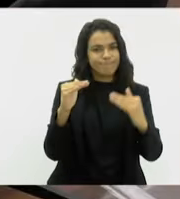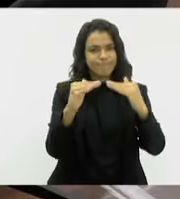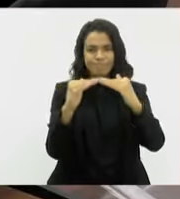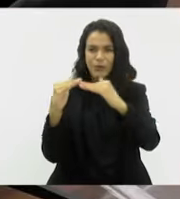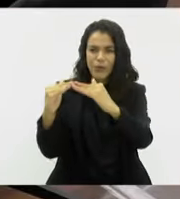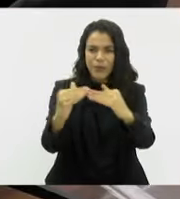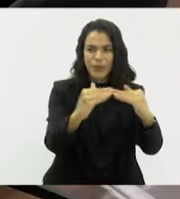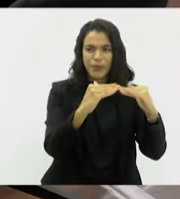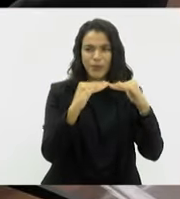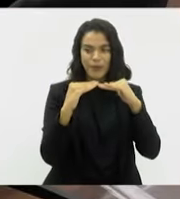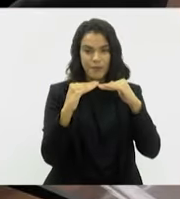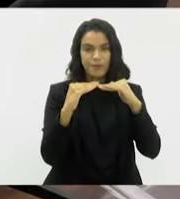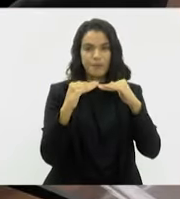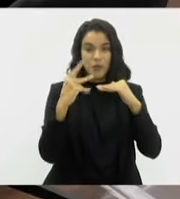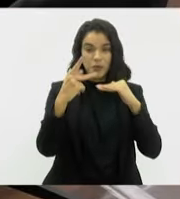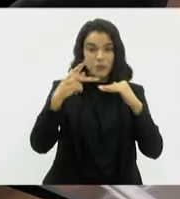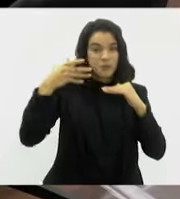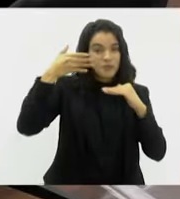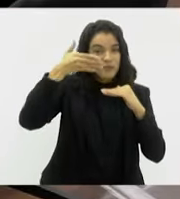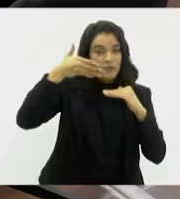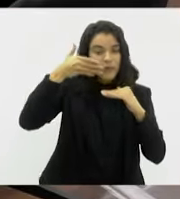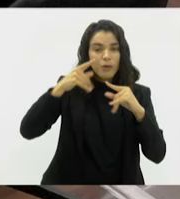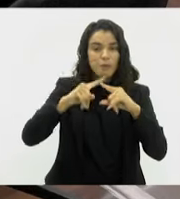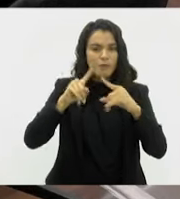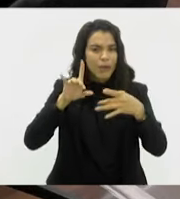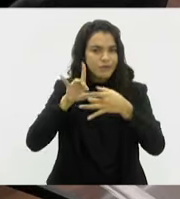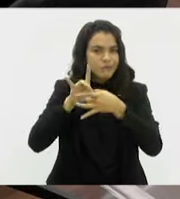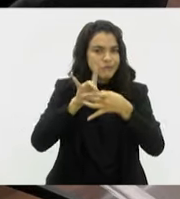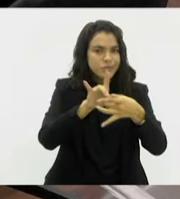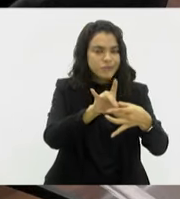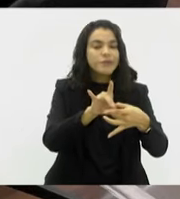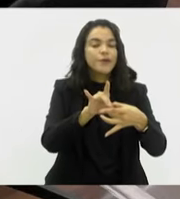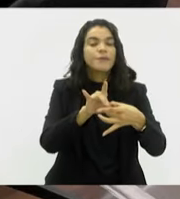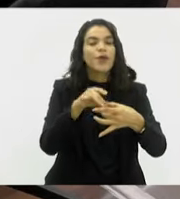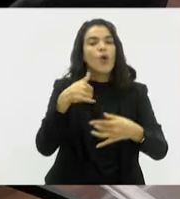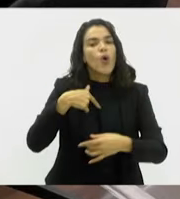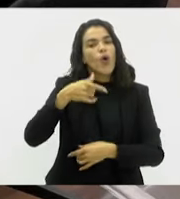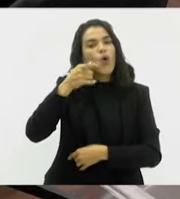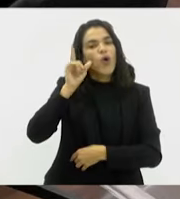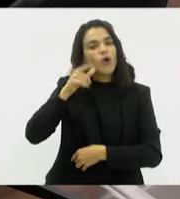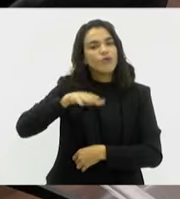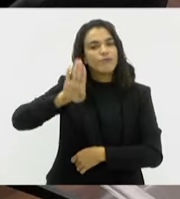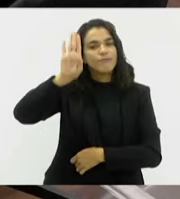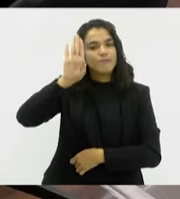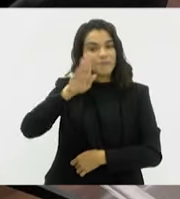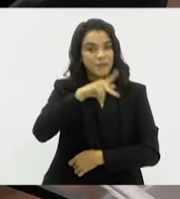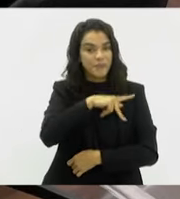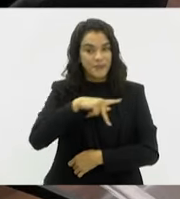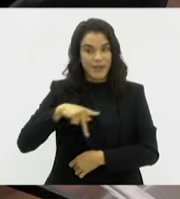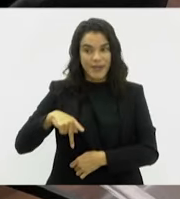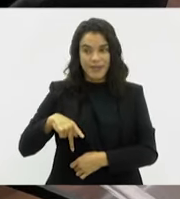isso. Agora, dentro dessa linha, eu ontem fiz uma questão de ordem ao presidente